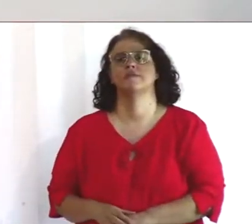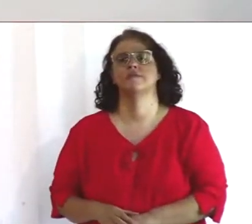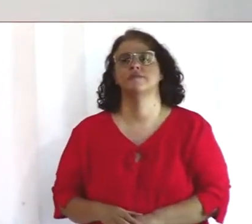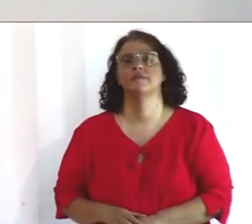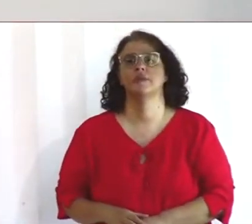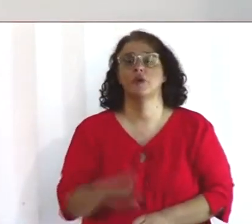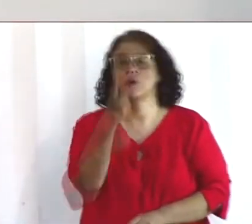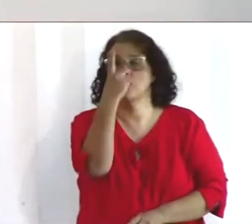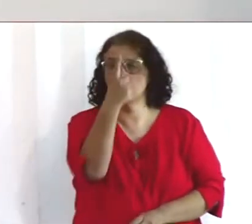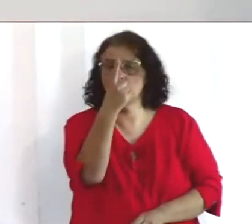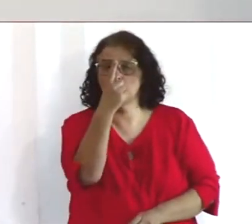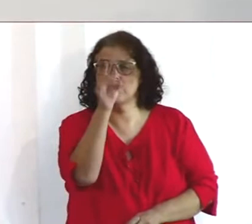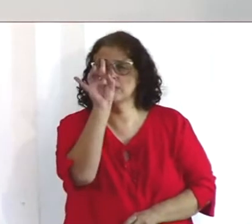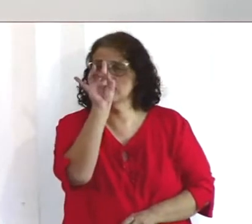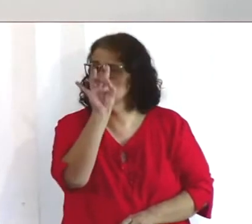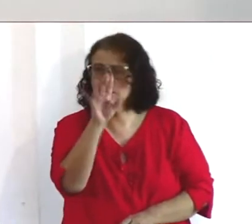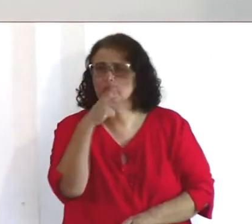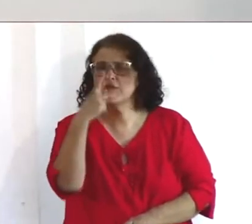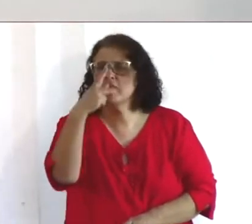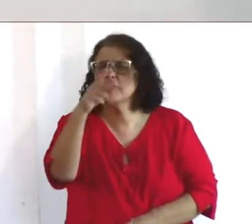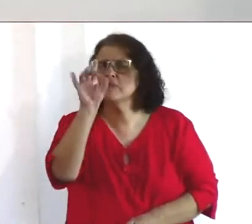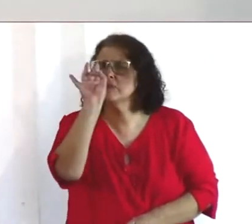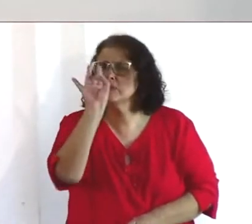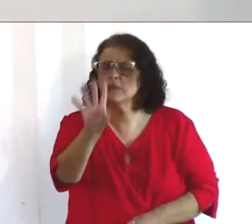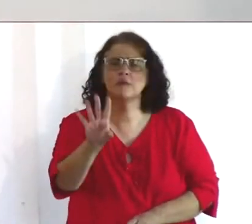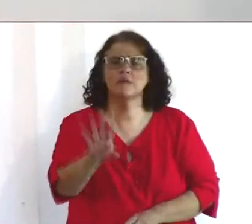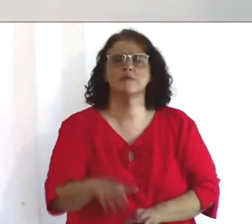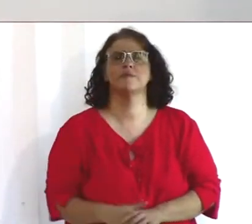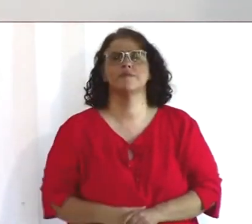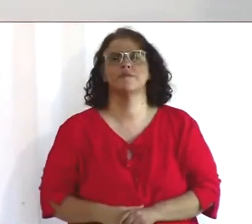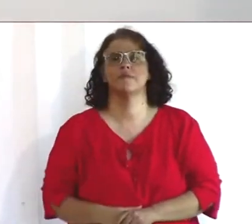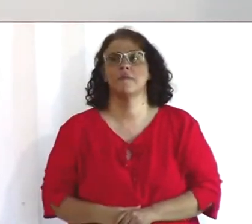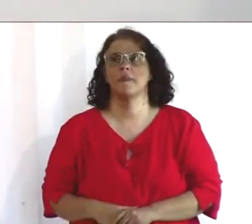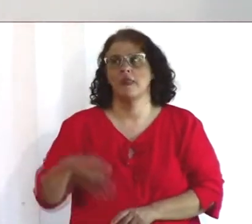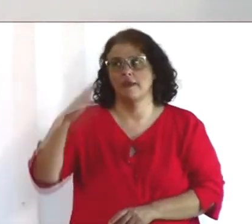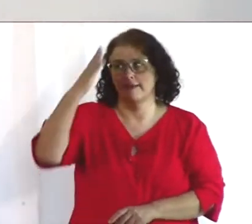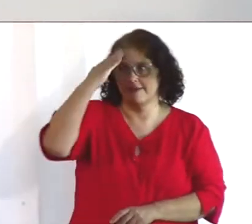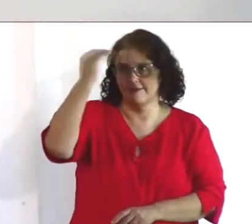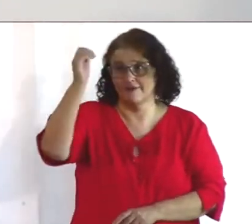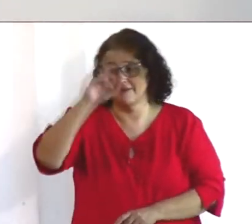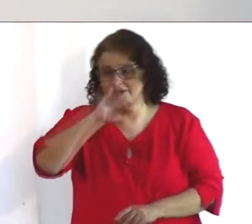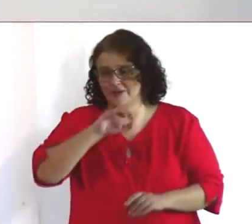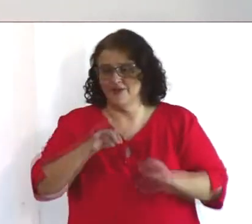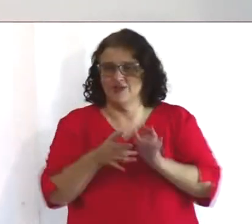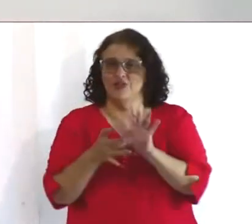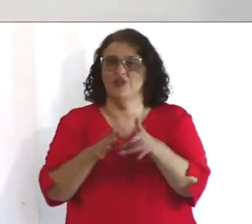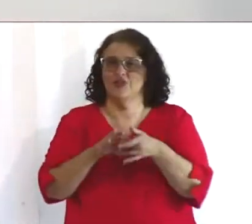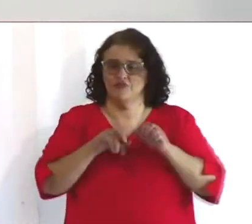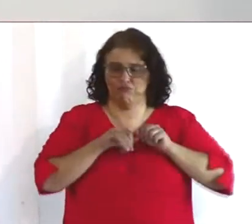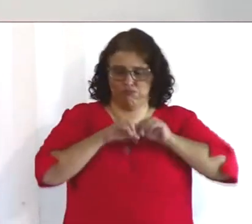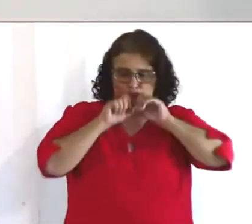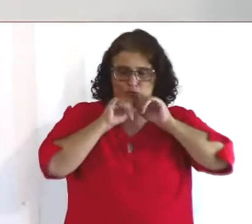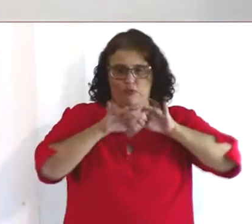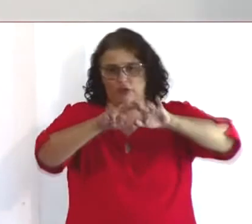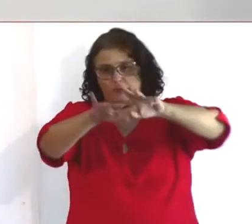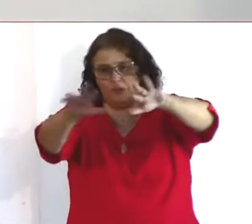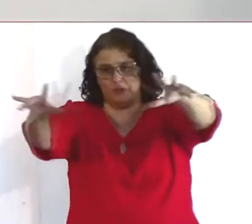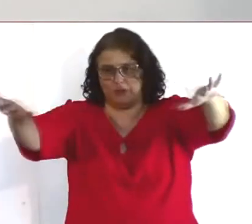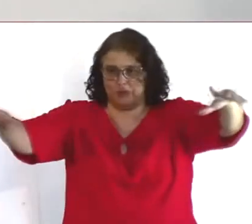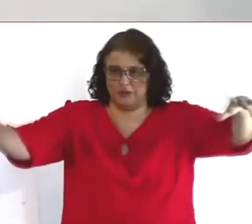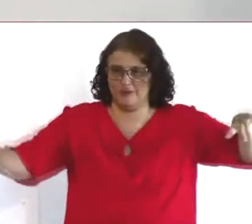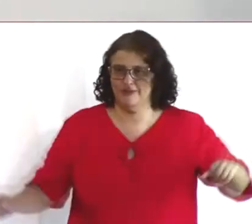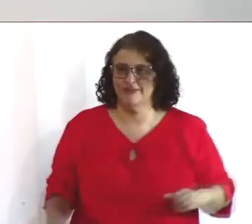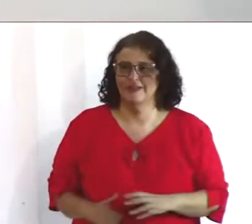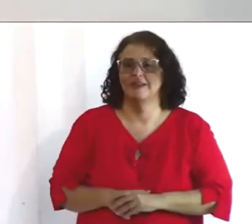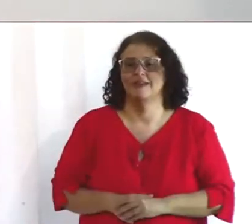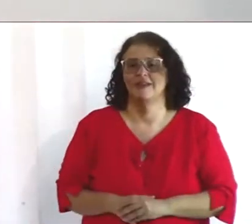A uma palavra. Bom, a palavra de Deus diz que a fama de Jesus corre. Qual é a fama de Jesus que corre, meus